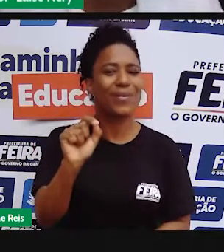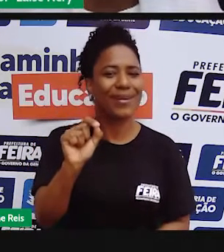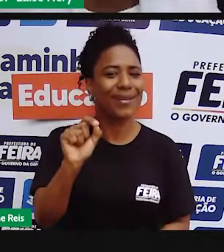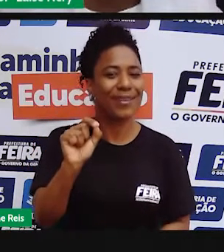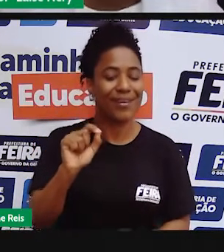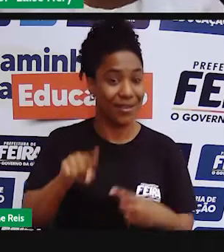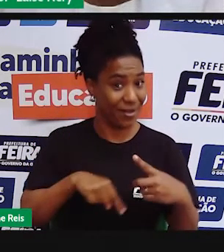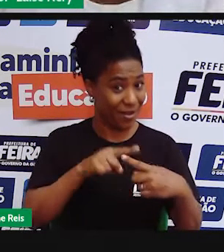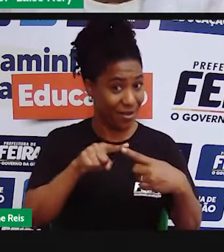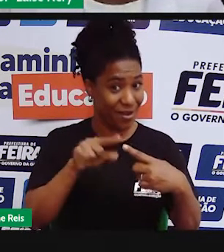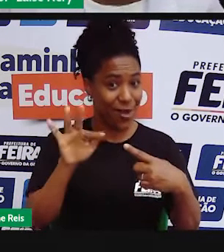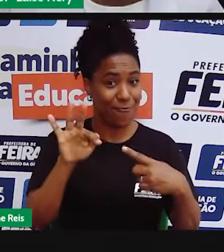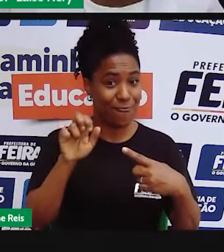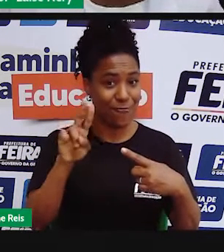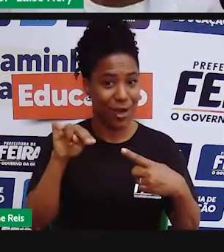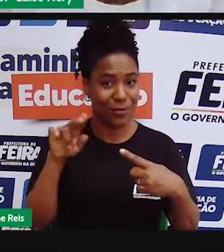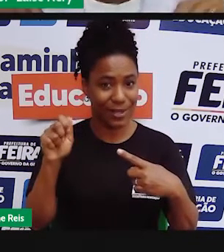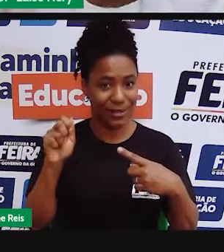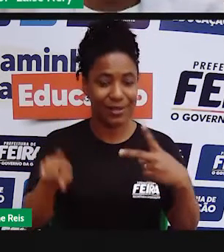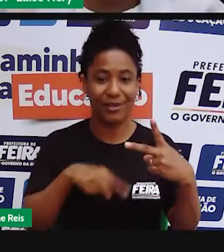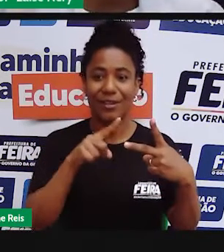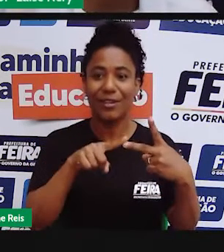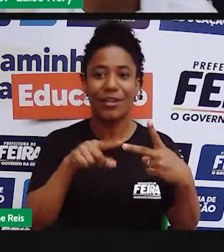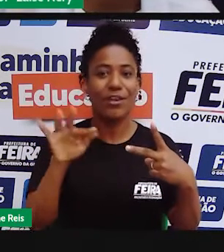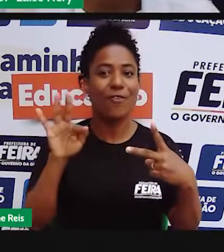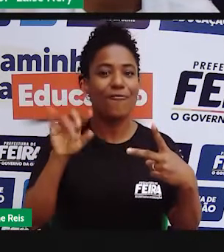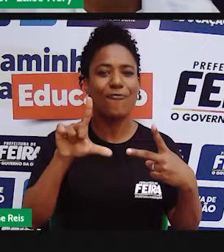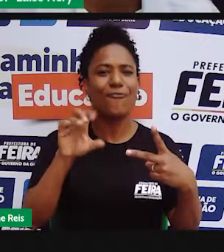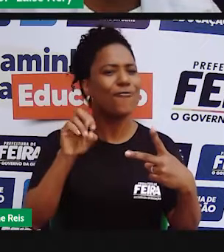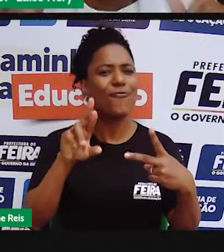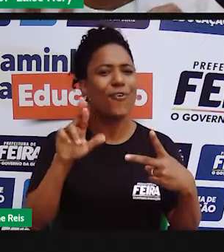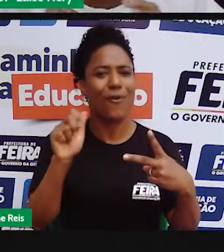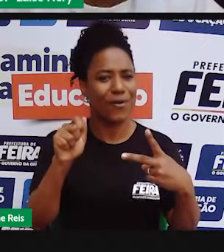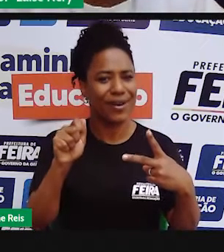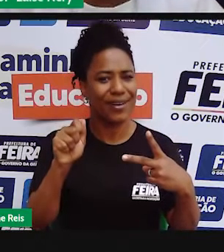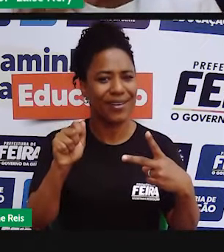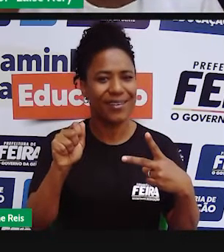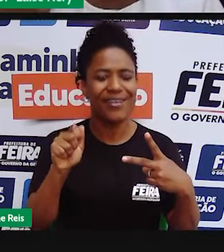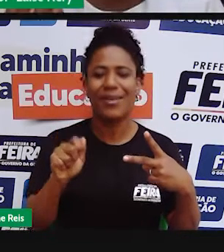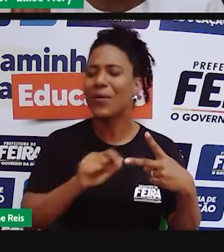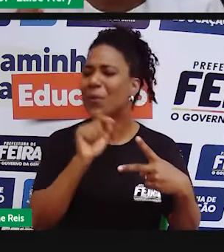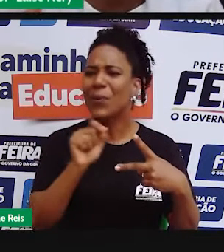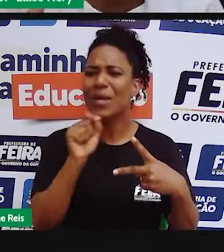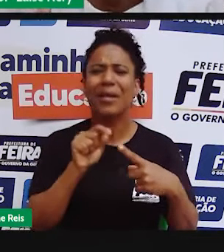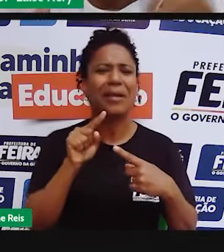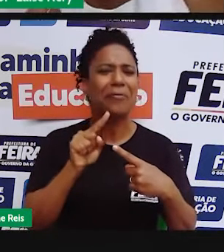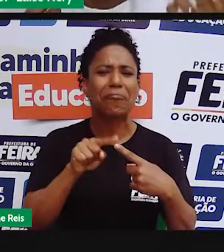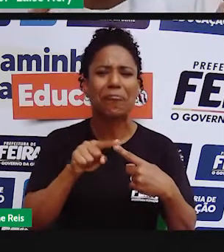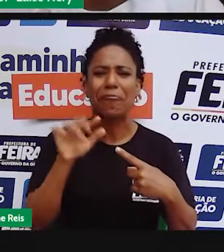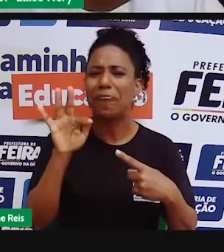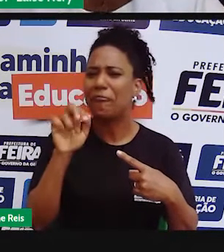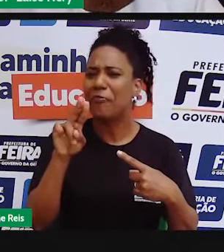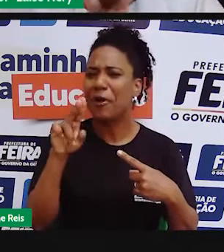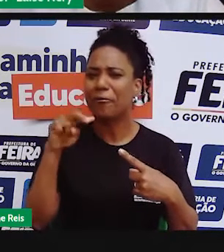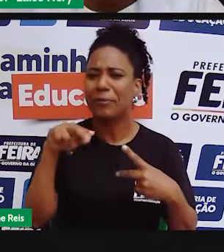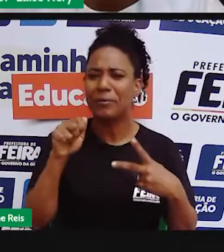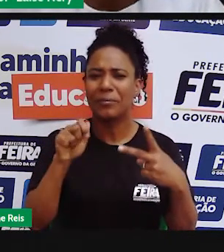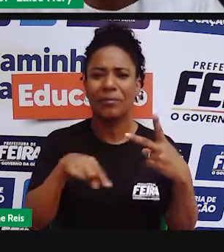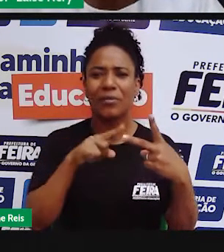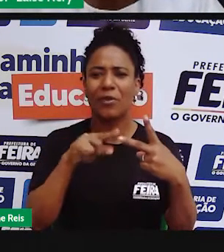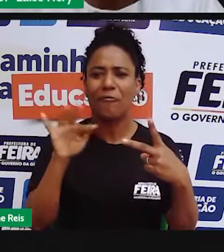isso, fauna e flora. Você já ouviu essas palavras? O que você entende por fauna e flora?